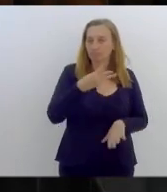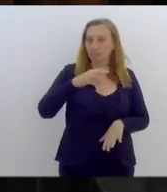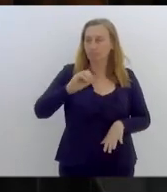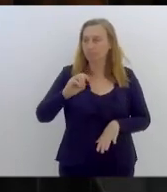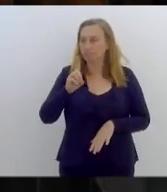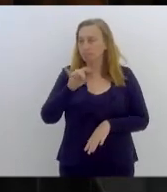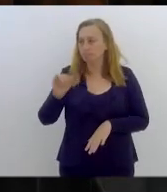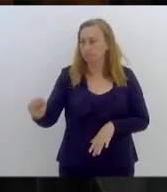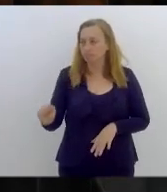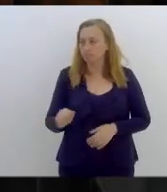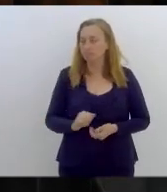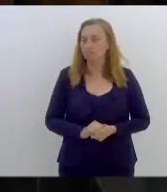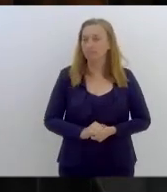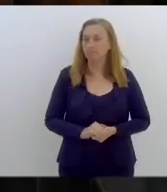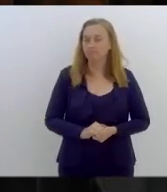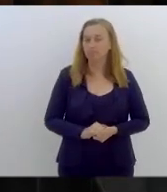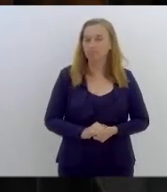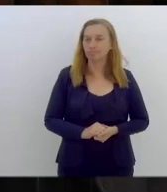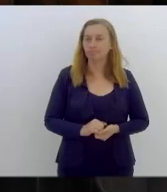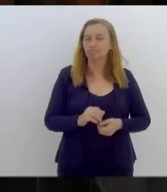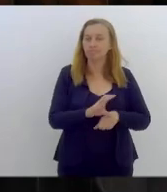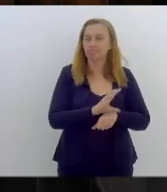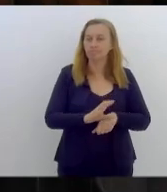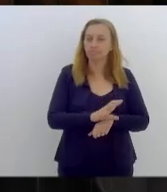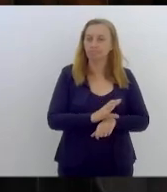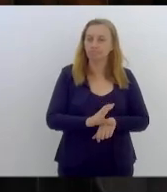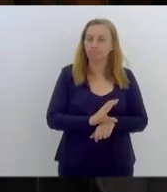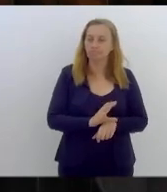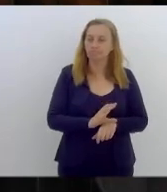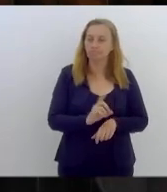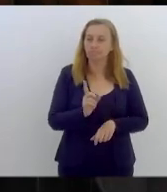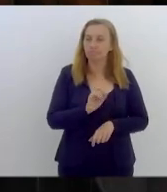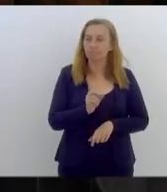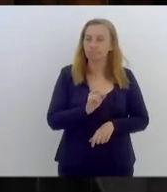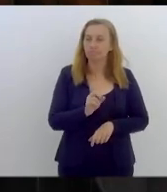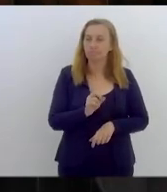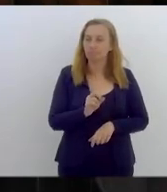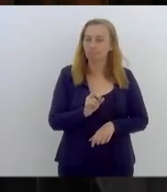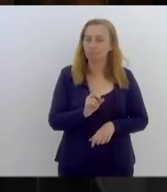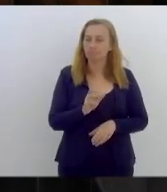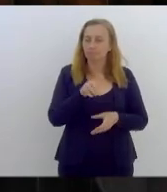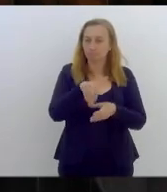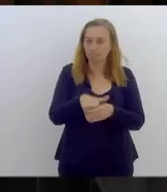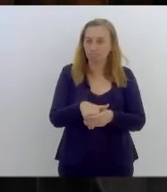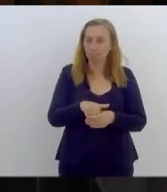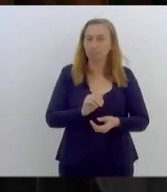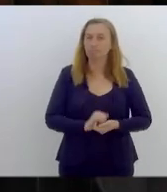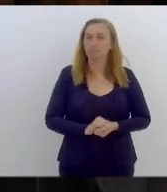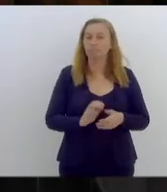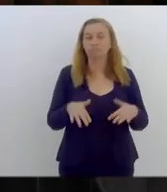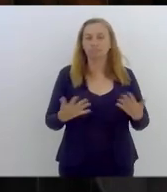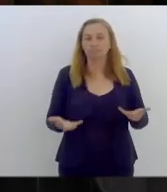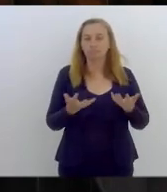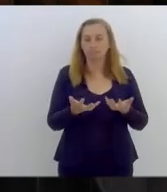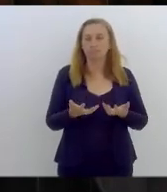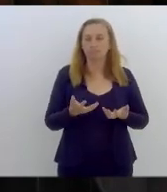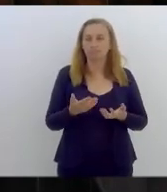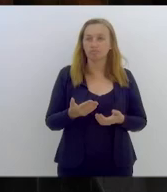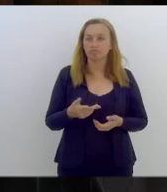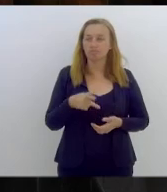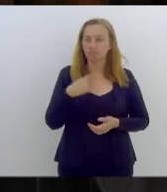dias como determina a constituição ainda não foram votados Então queria fazer